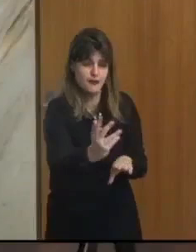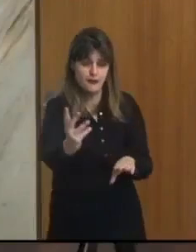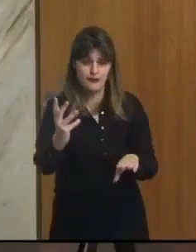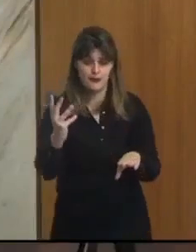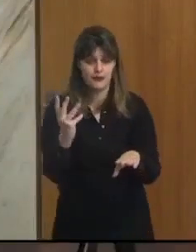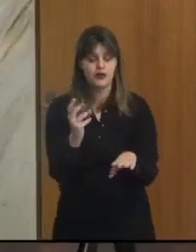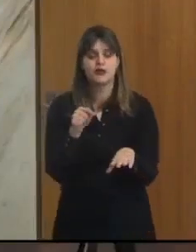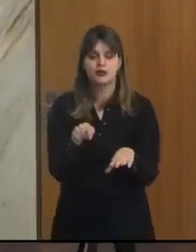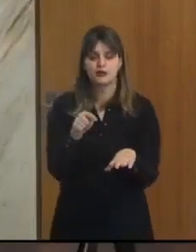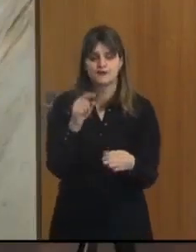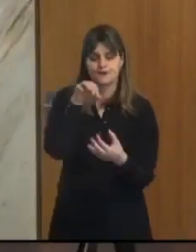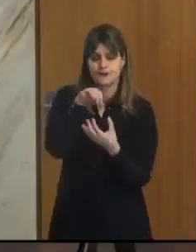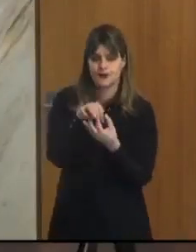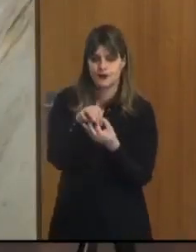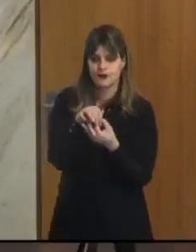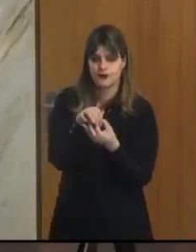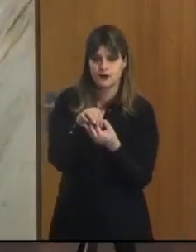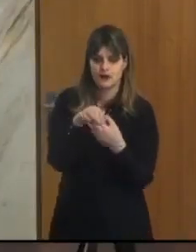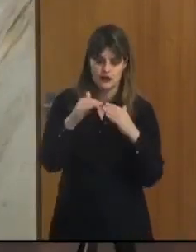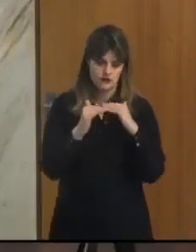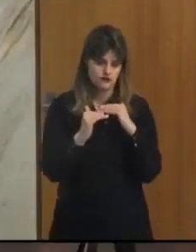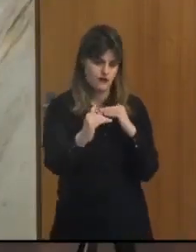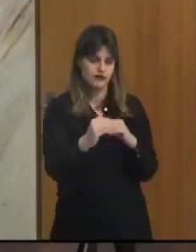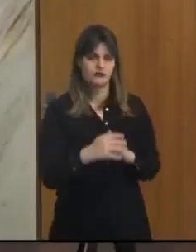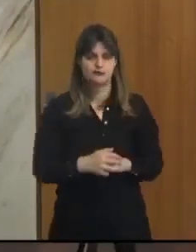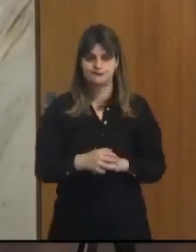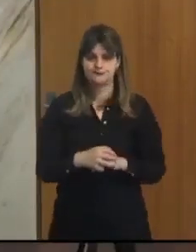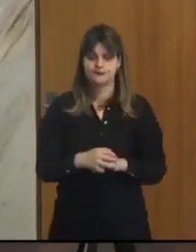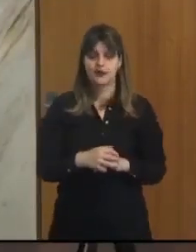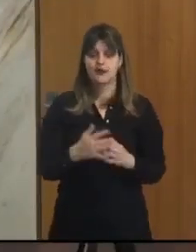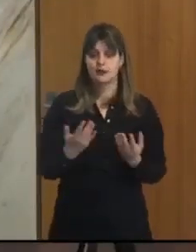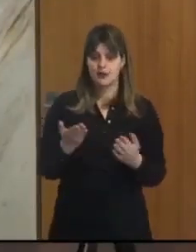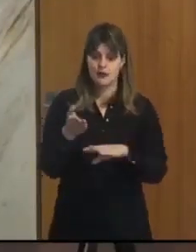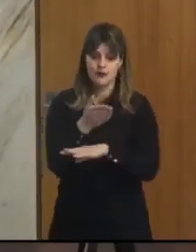inerente aos vales e às planícies. Portanto, em